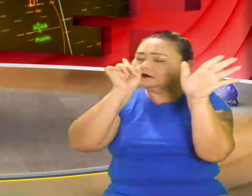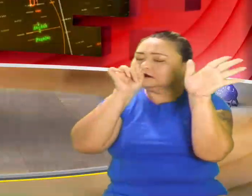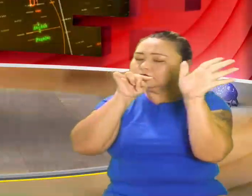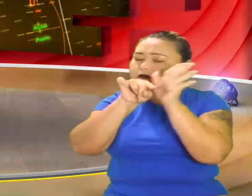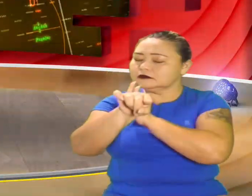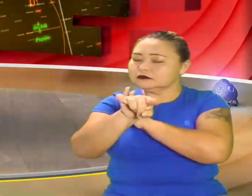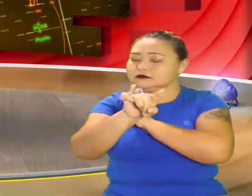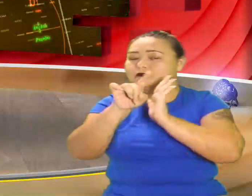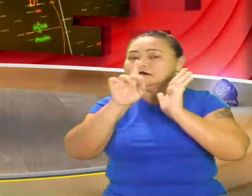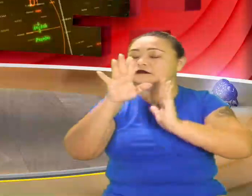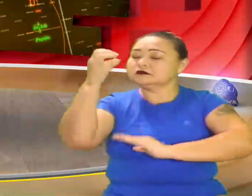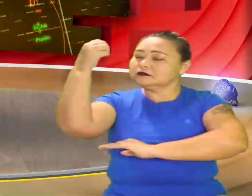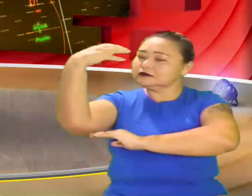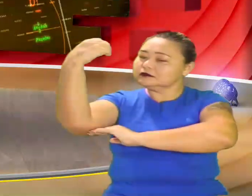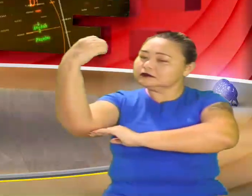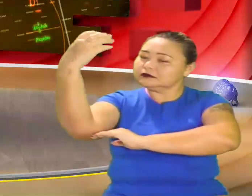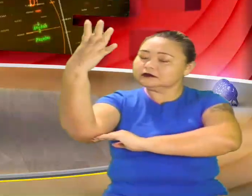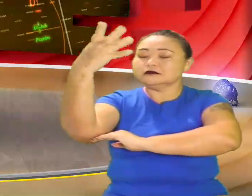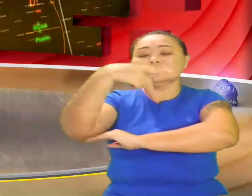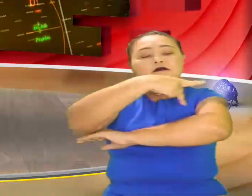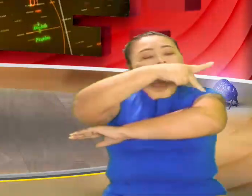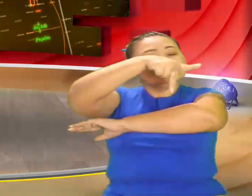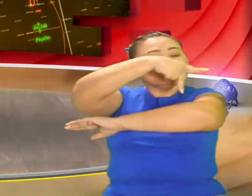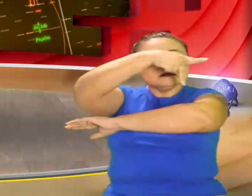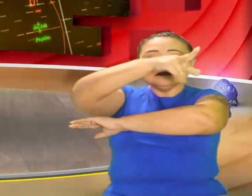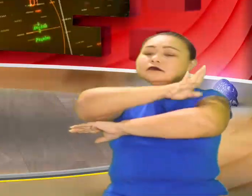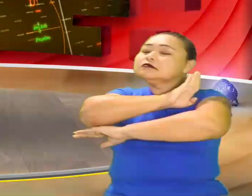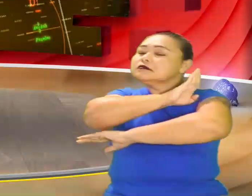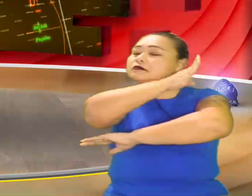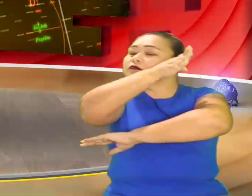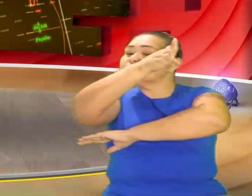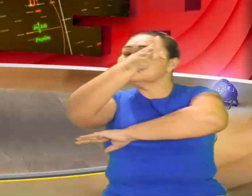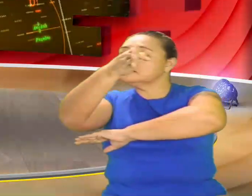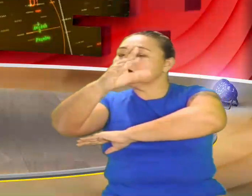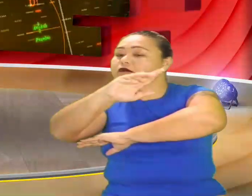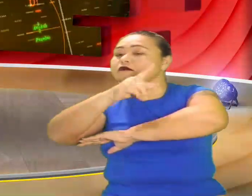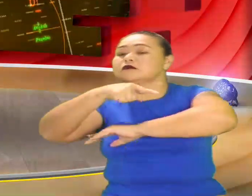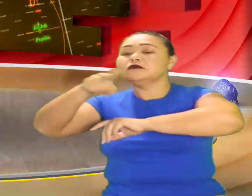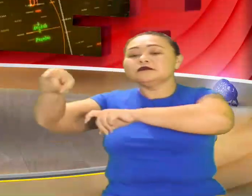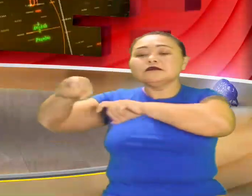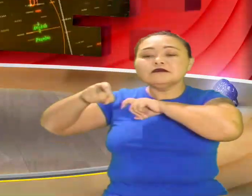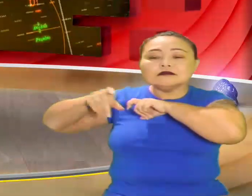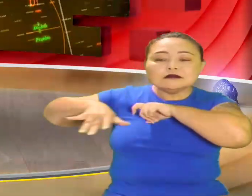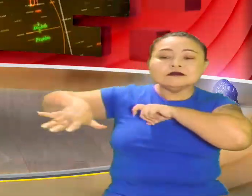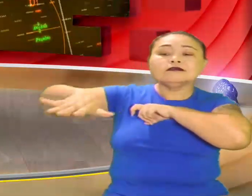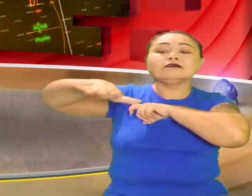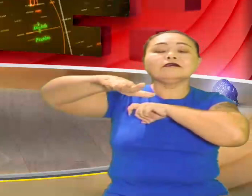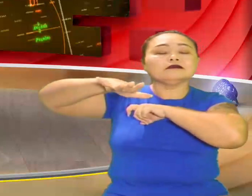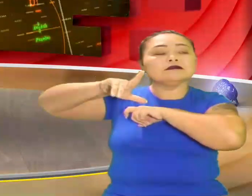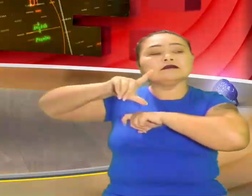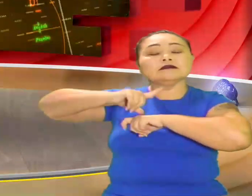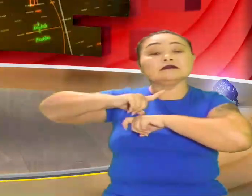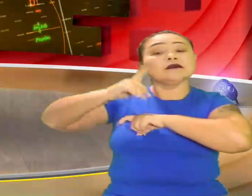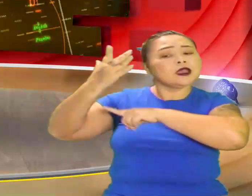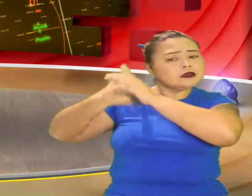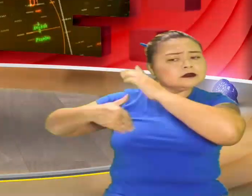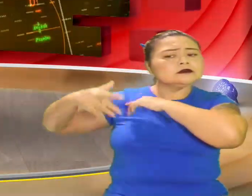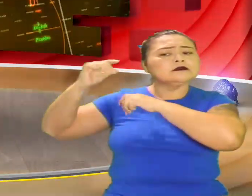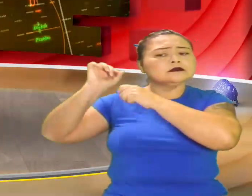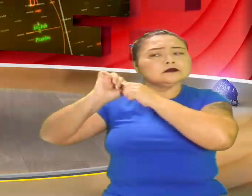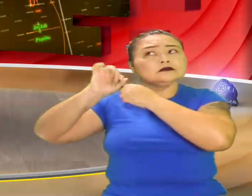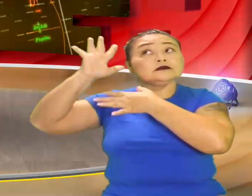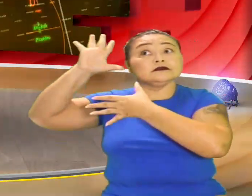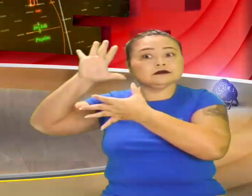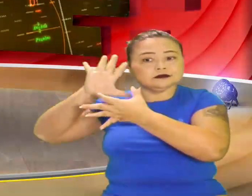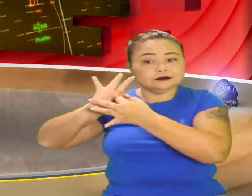dos postes que vai de uma praça até lá, né, uma chácara, Que a gente, na época, a gente resolveu pro